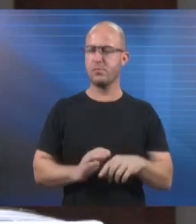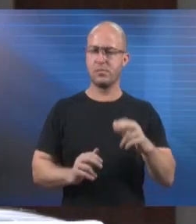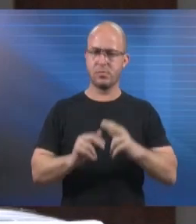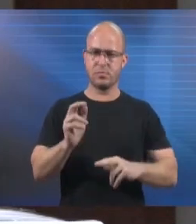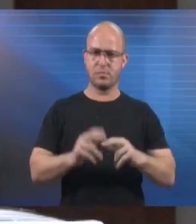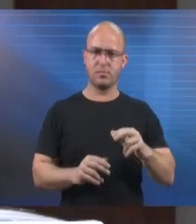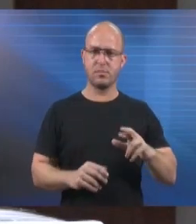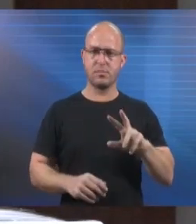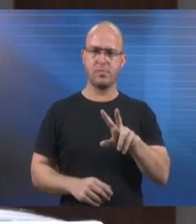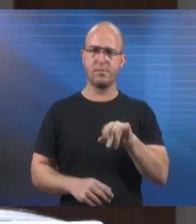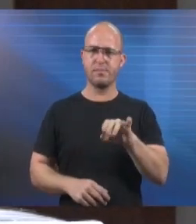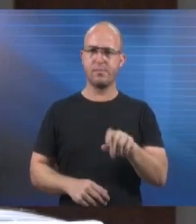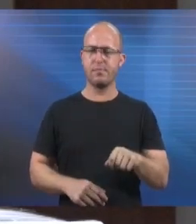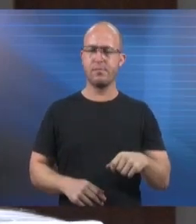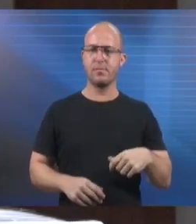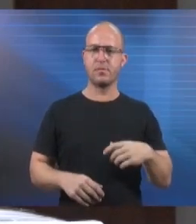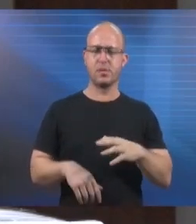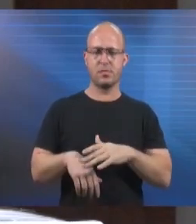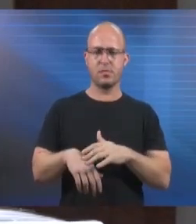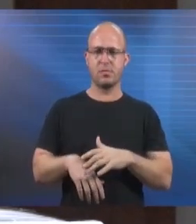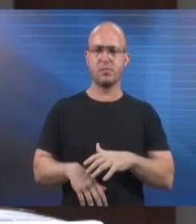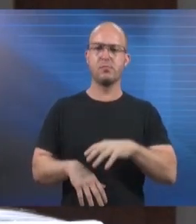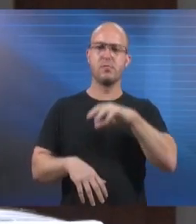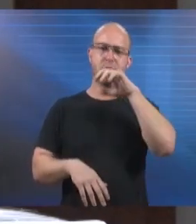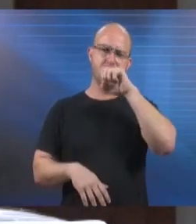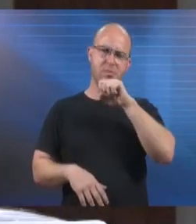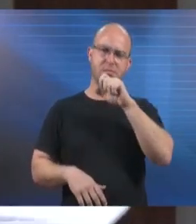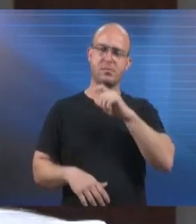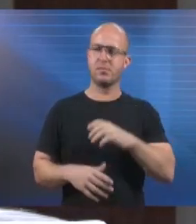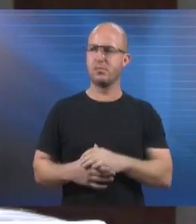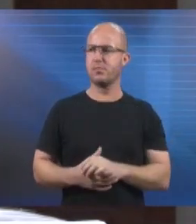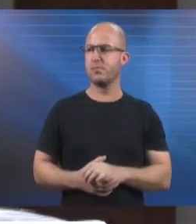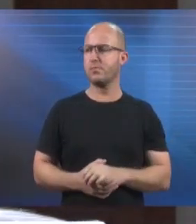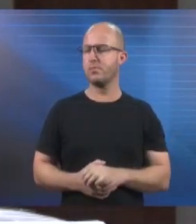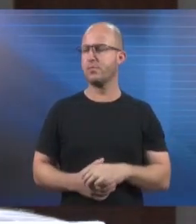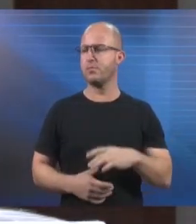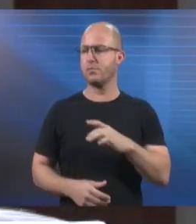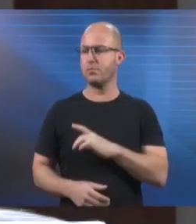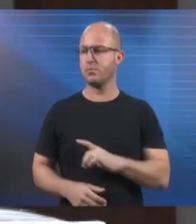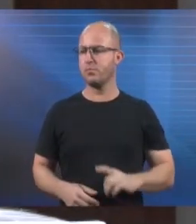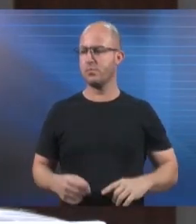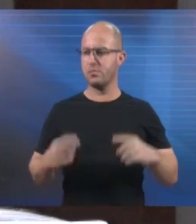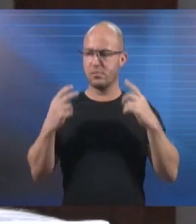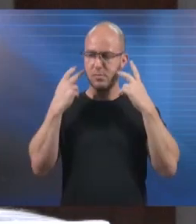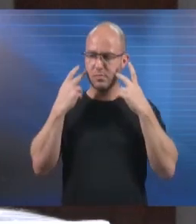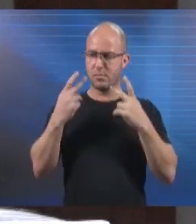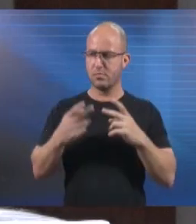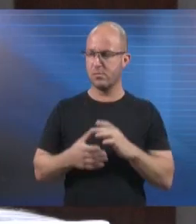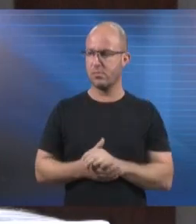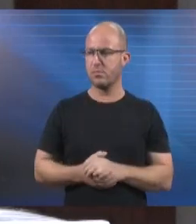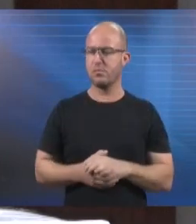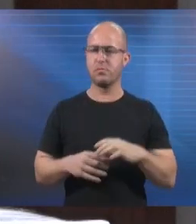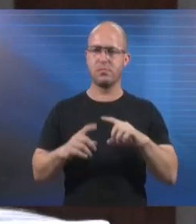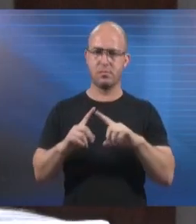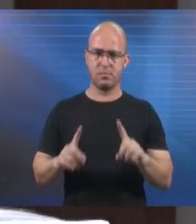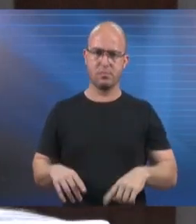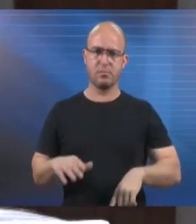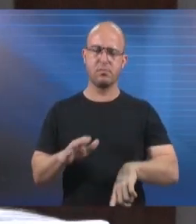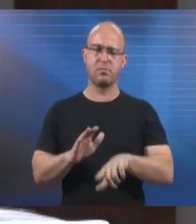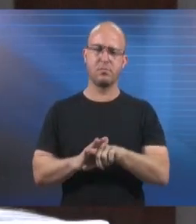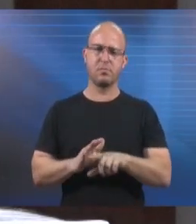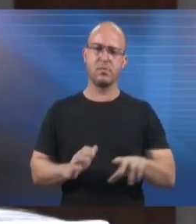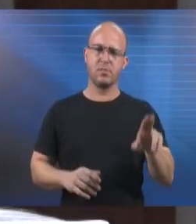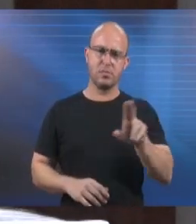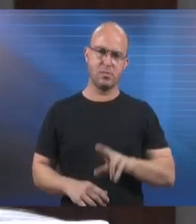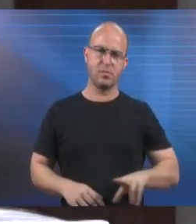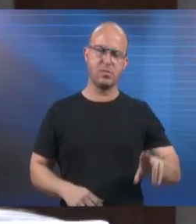Violeta campanha de prevenção de doenças crônicas respiratórias Deputado Hermano mora projeto de lei que disciplina o